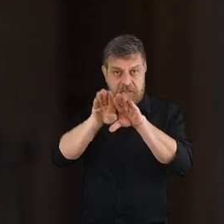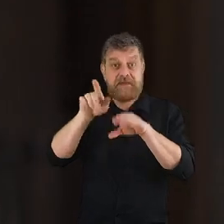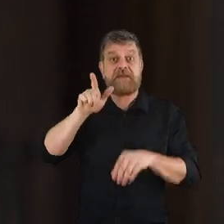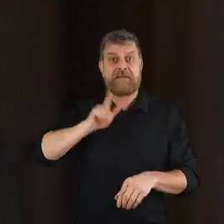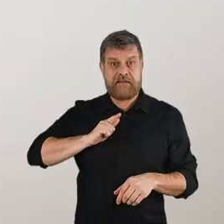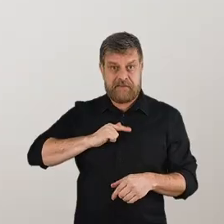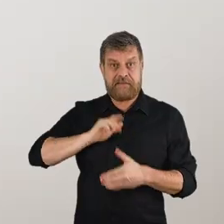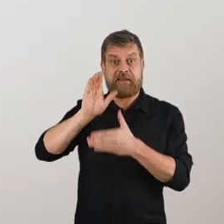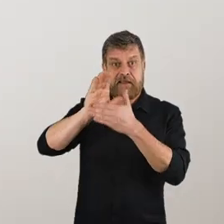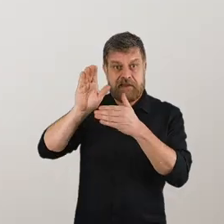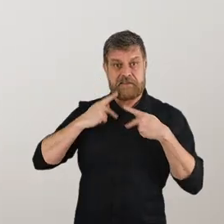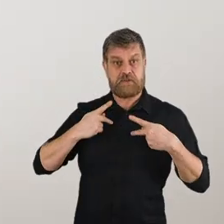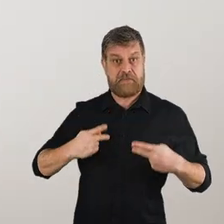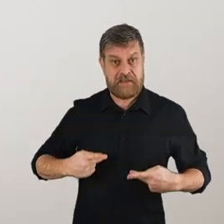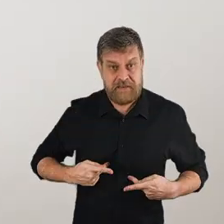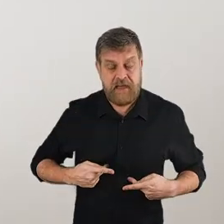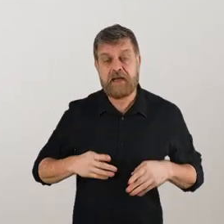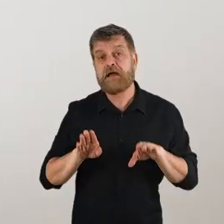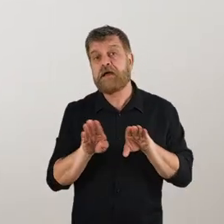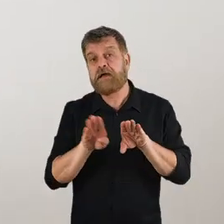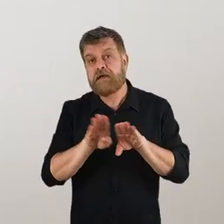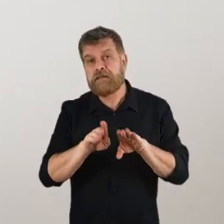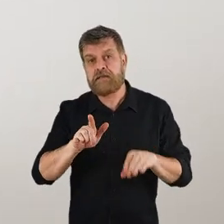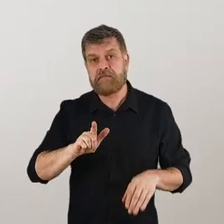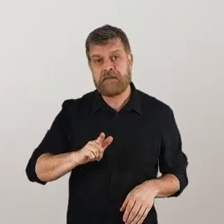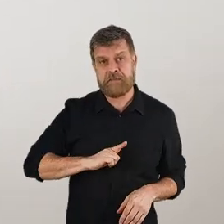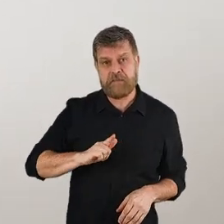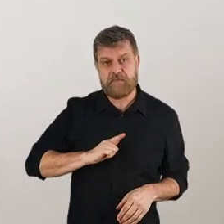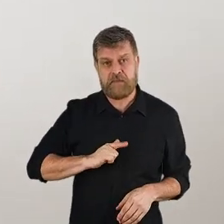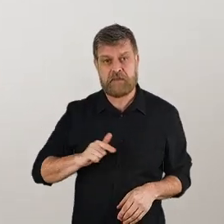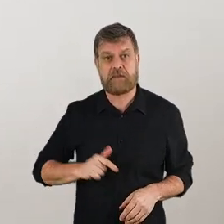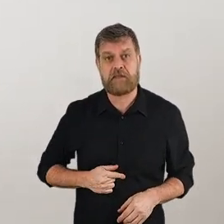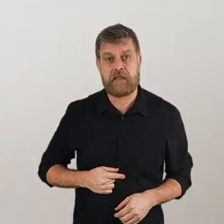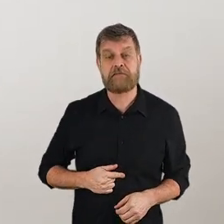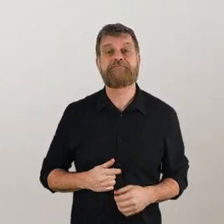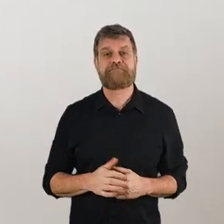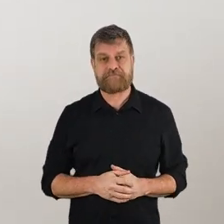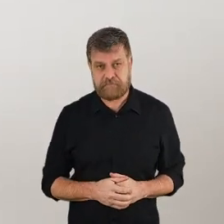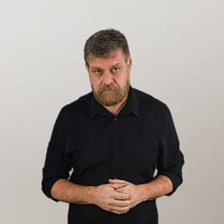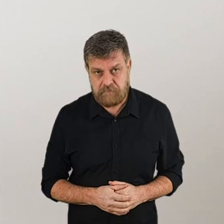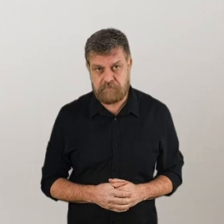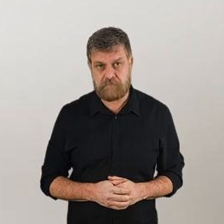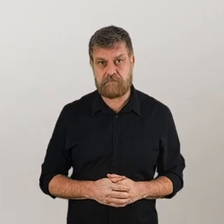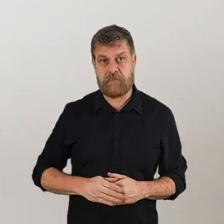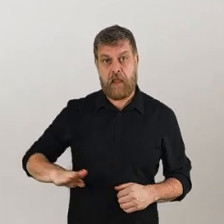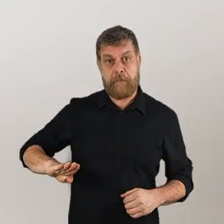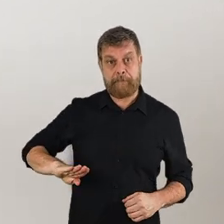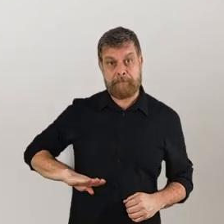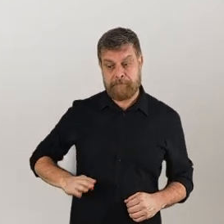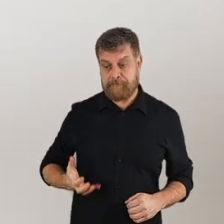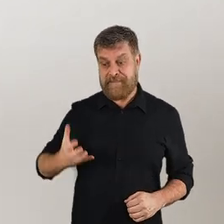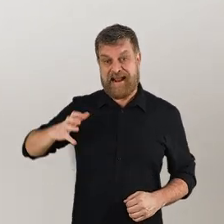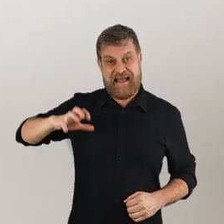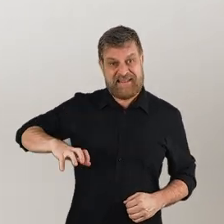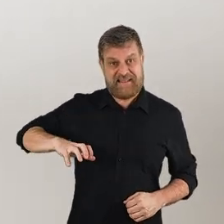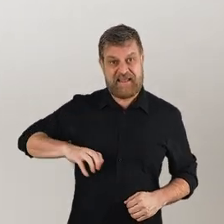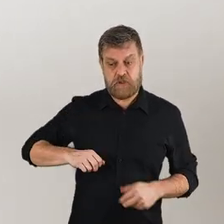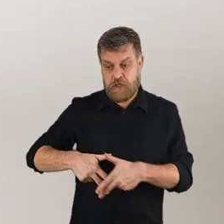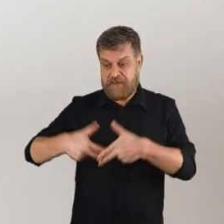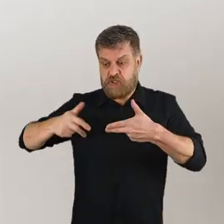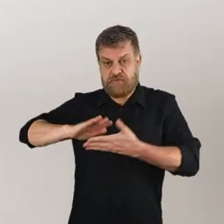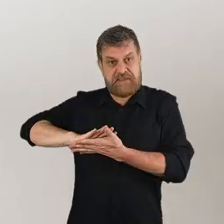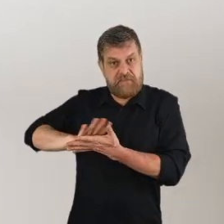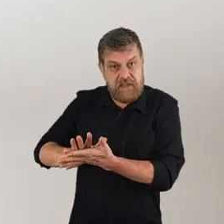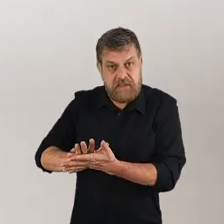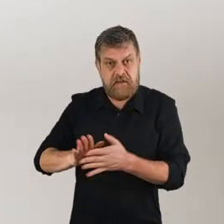norte da África. Nós temos a crise humanitária dos Rohingya em Bangladesh, que é uma etnia que está sendo massacrada. Você tem